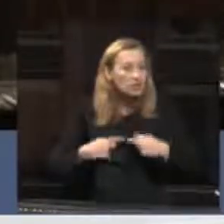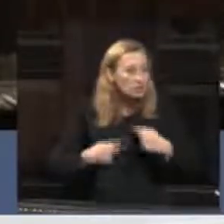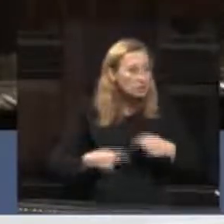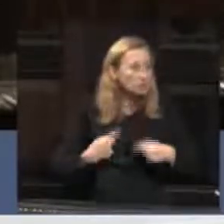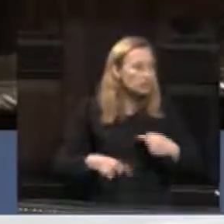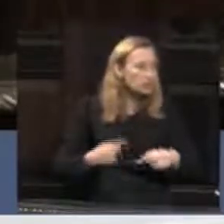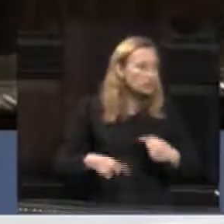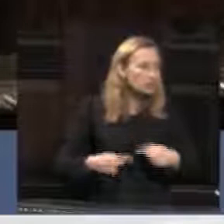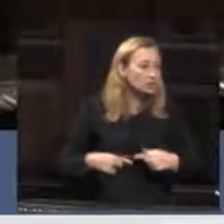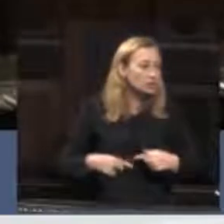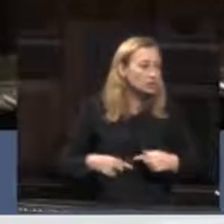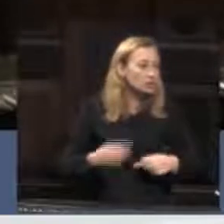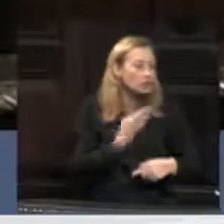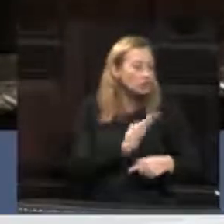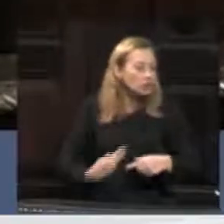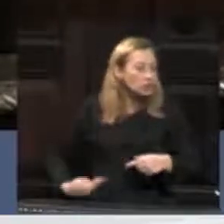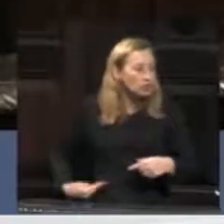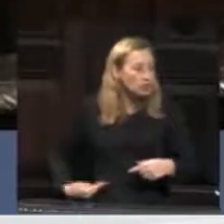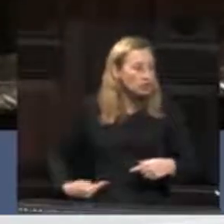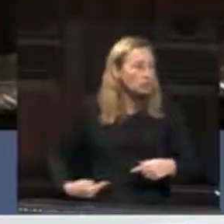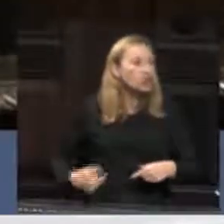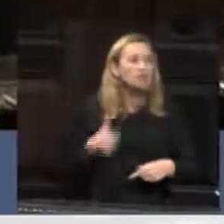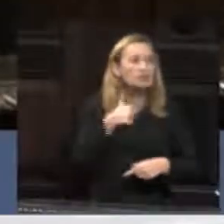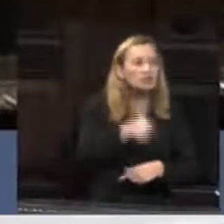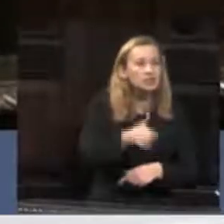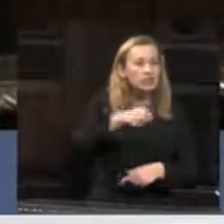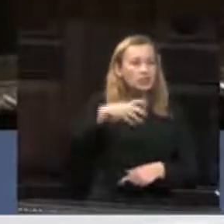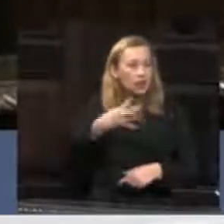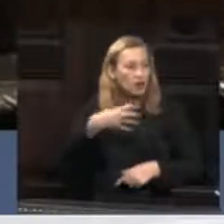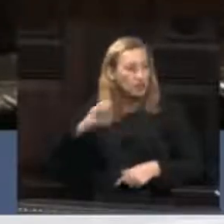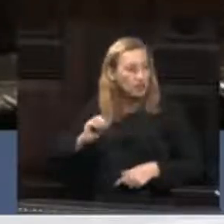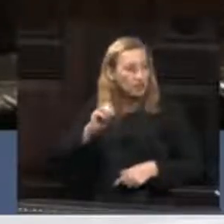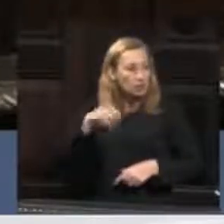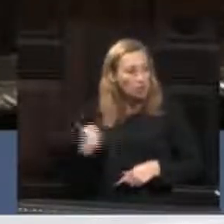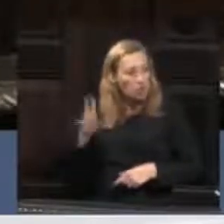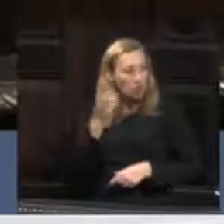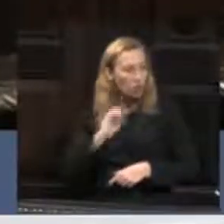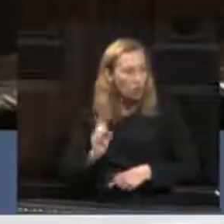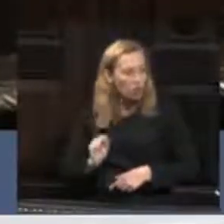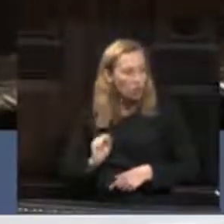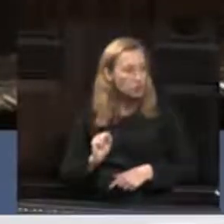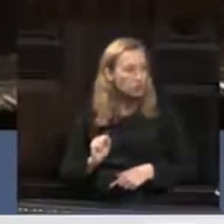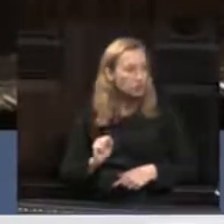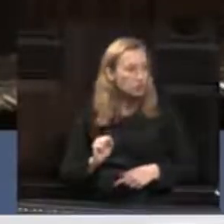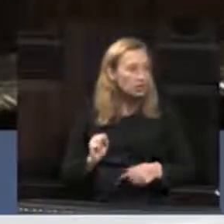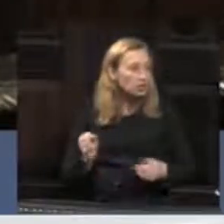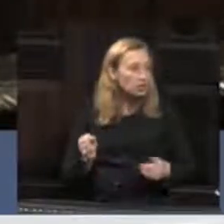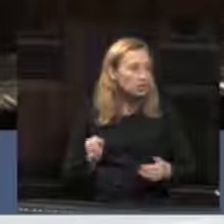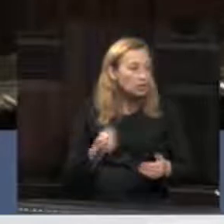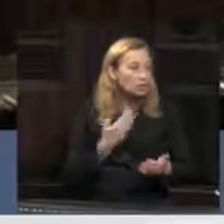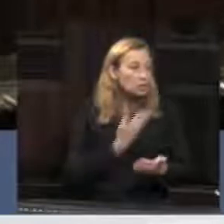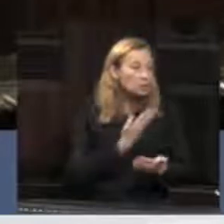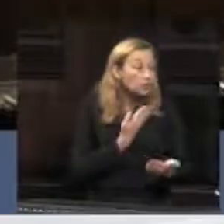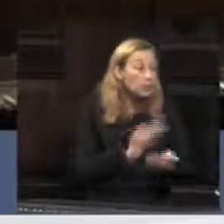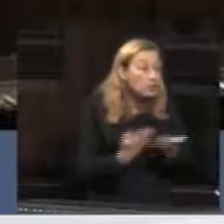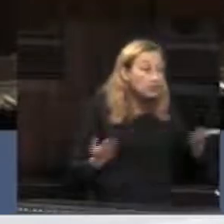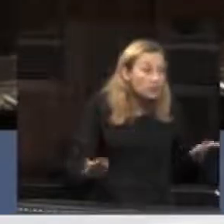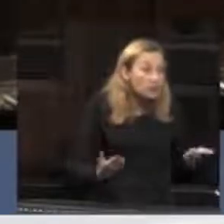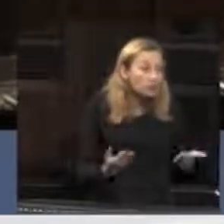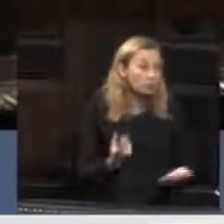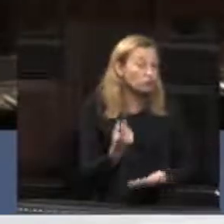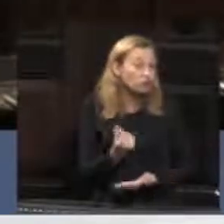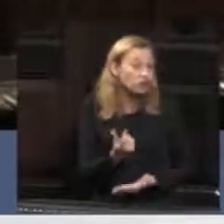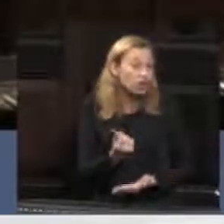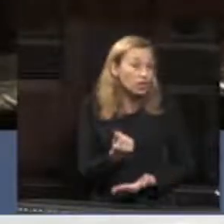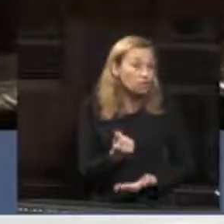eficazes. Foram mais de 140 milhões deixados de serem arrecadados no estado do Rio de Janeiro com